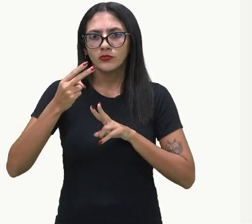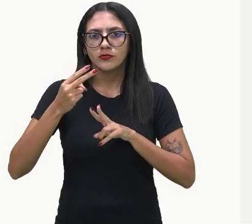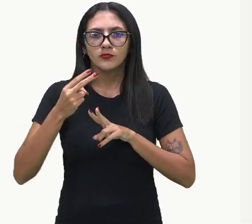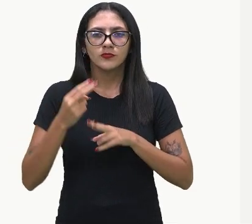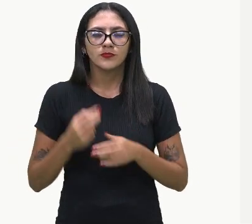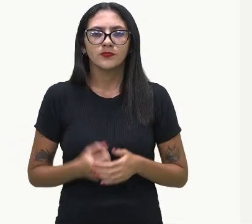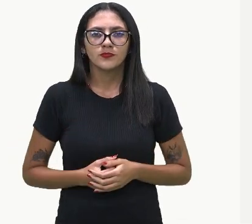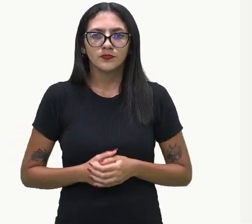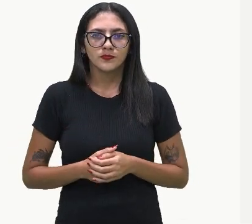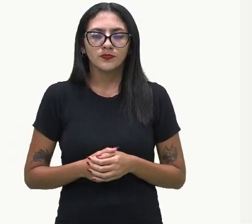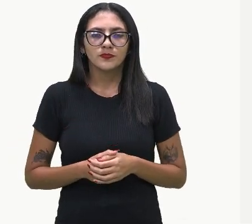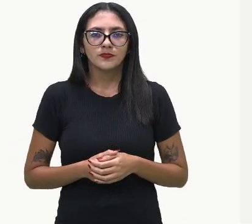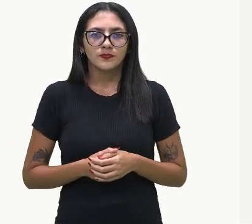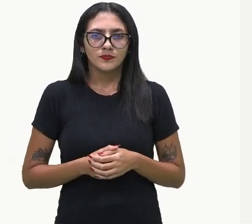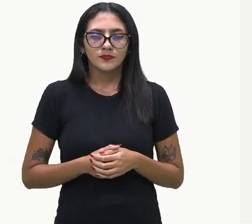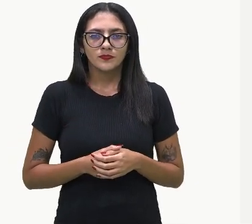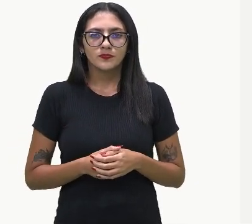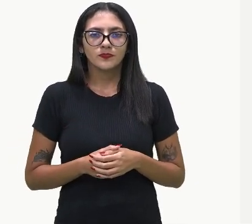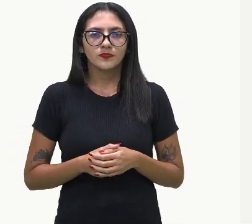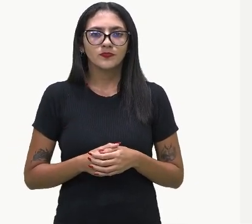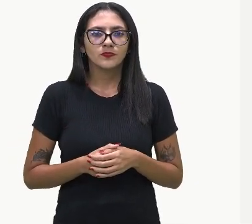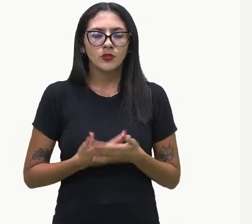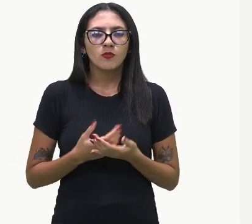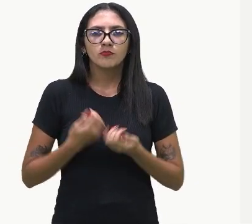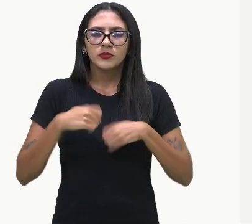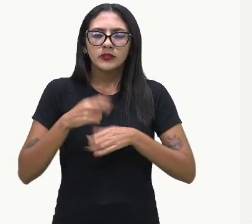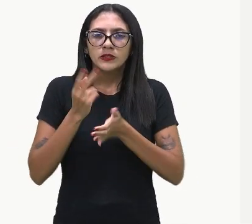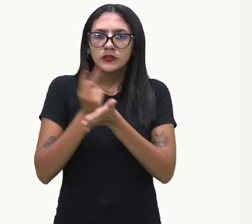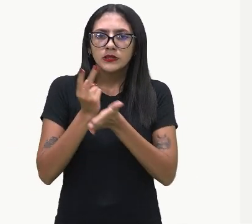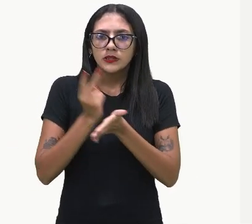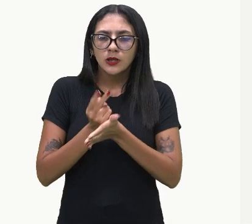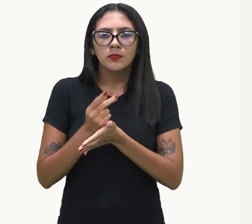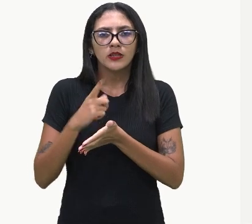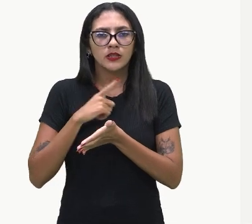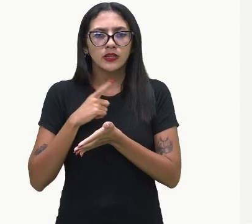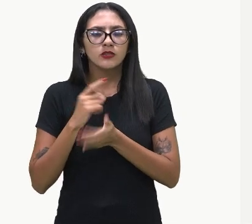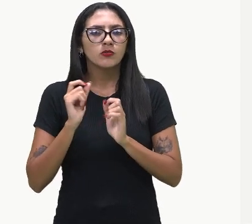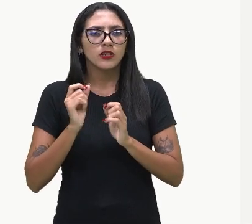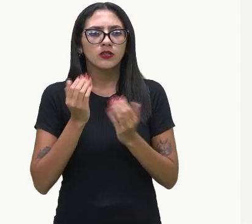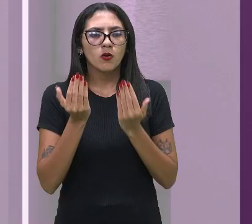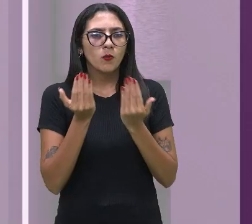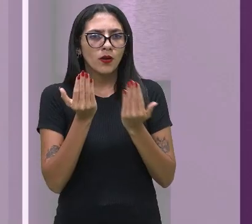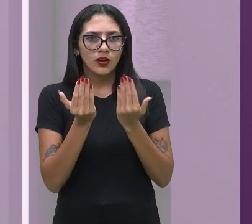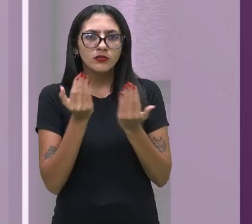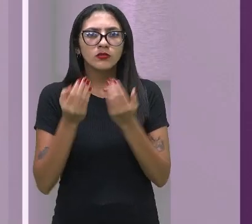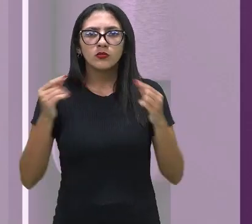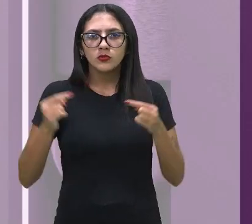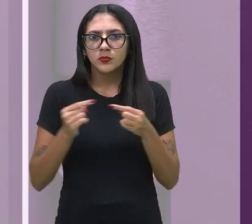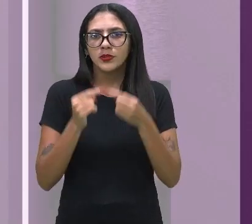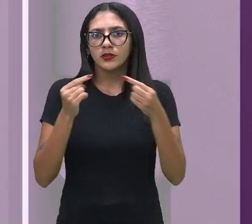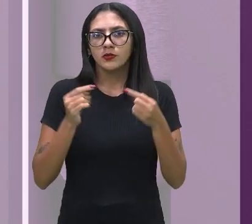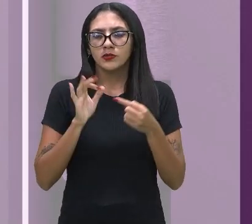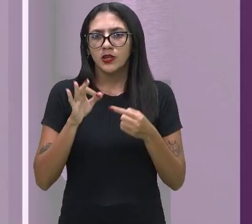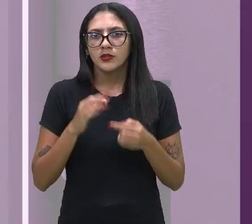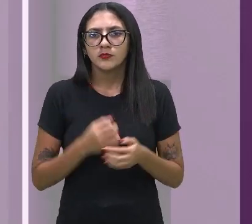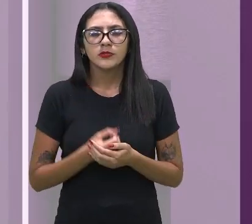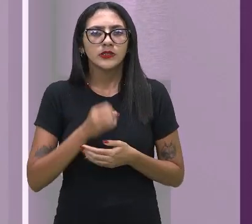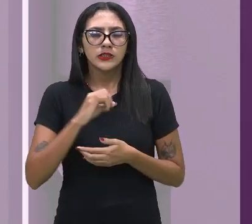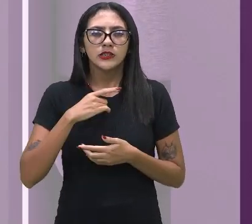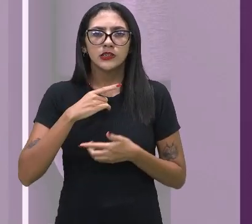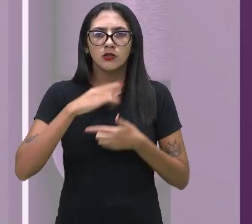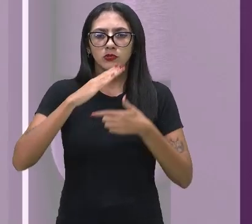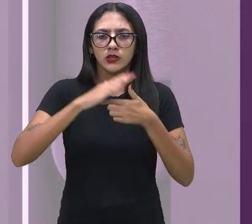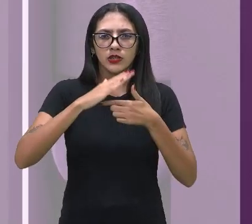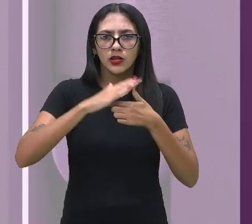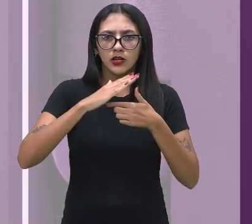bom? Então, a gente sempre vai ter essa relação proporcional, tá? Tanto no triângulo,